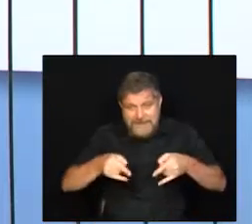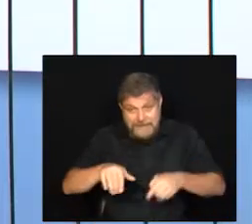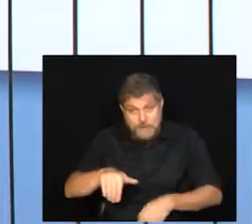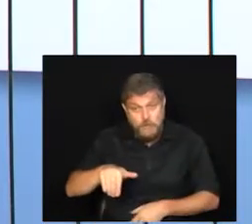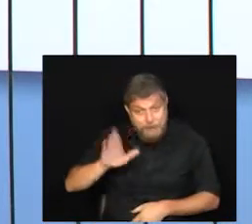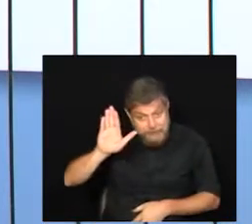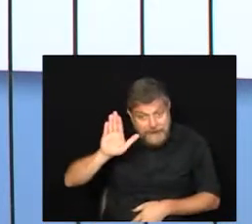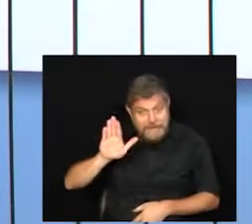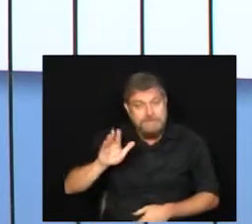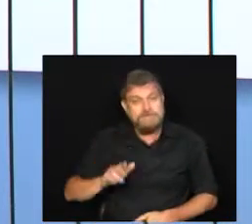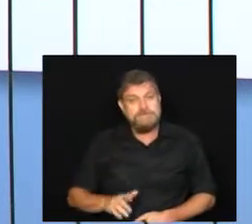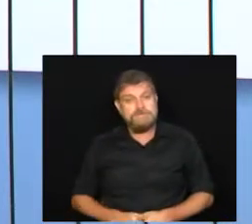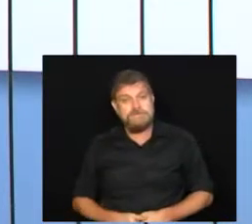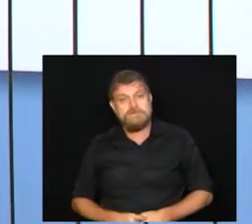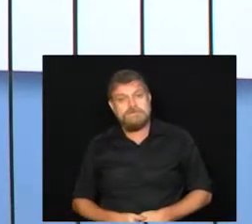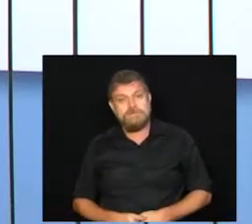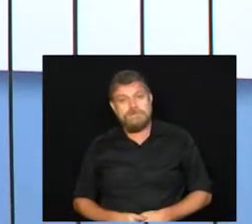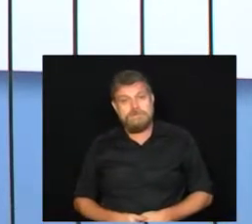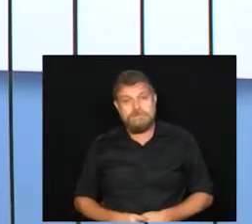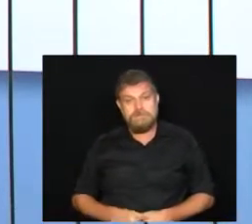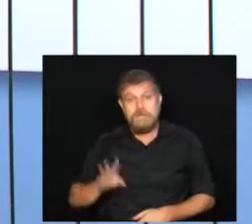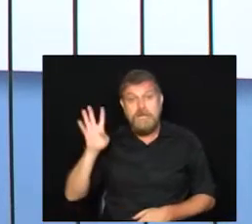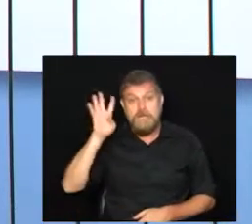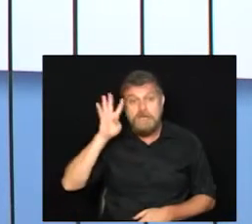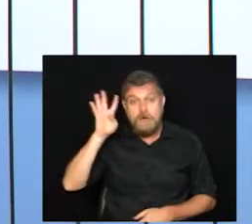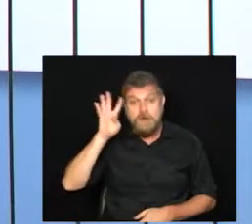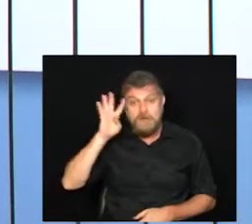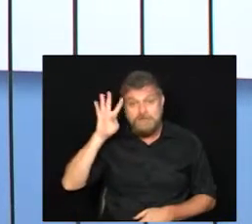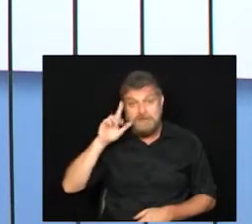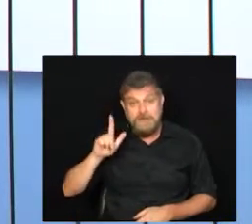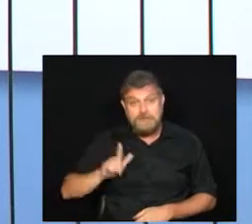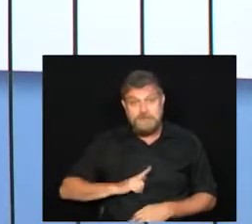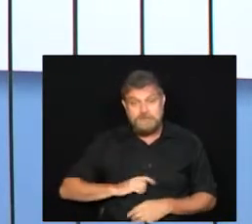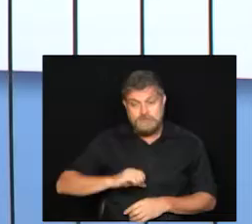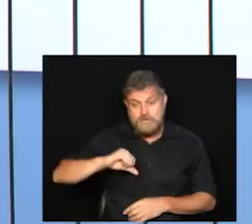em Campinas, nesta quarta-feira nós tínhamos